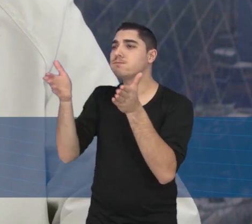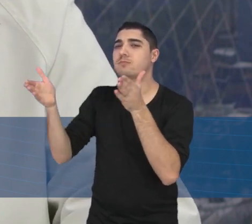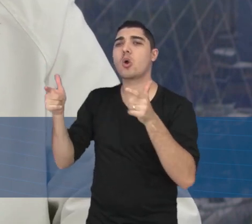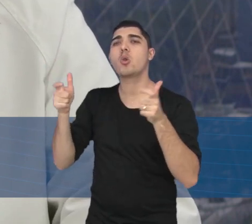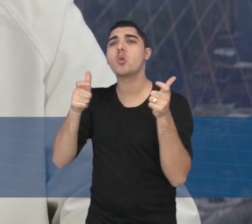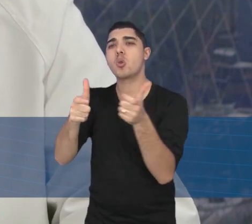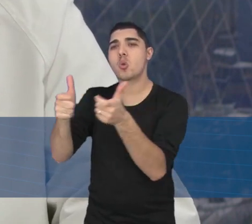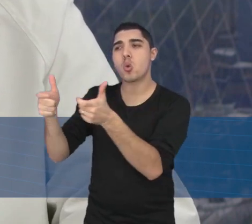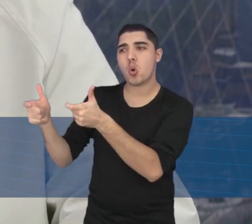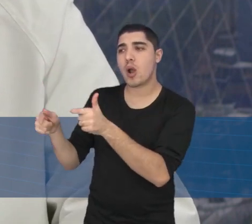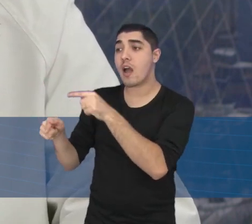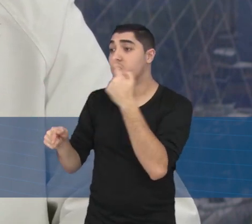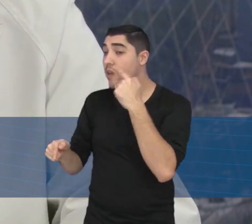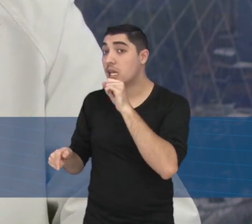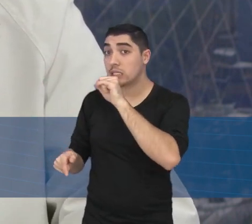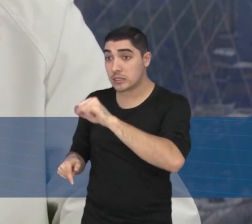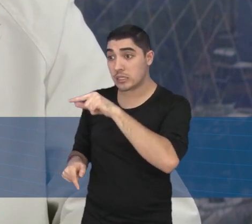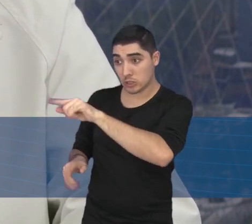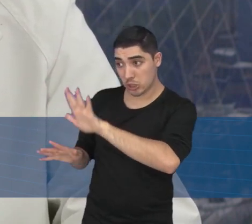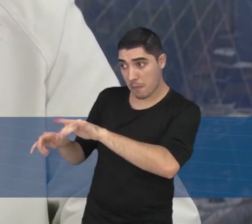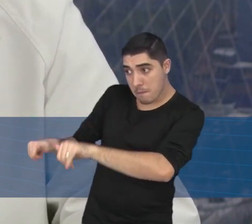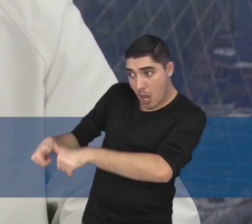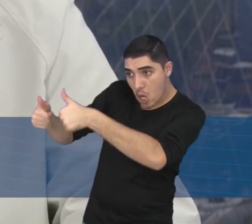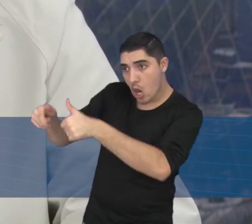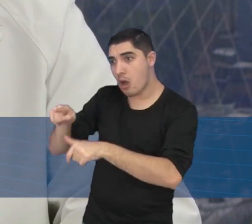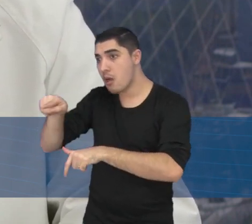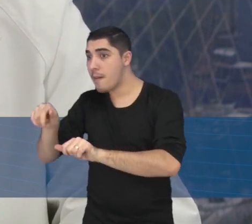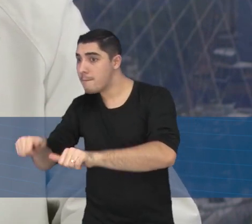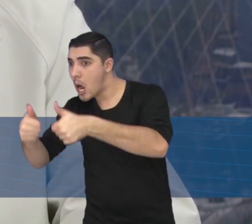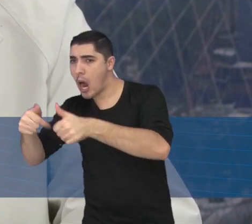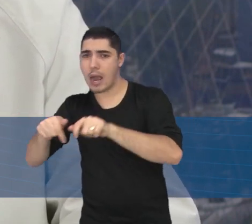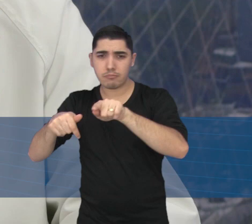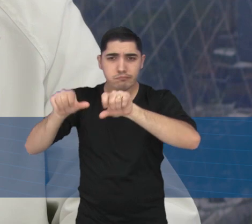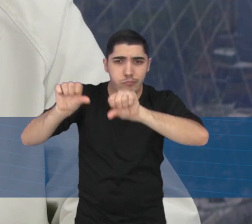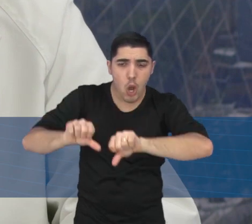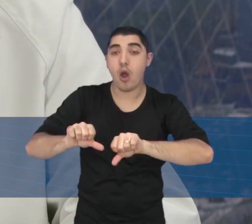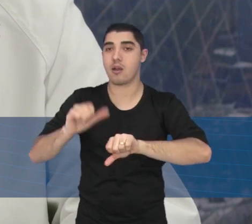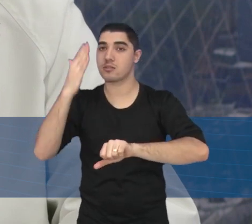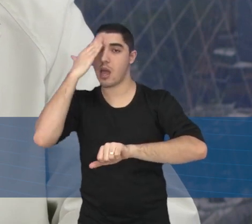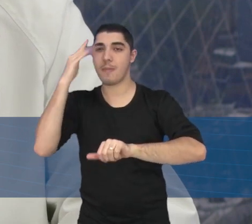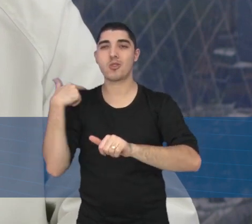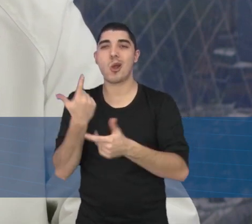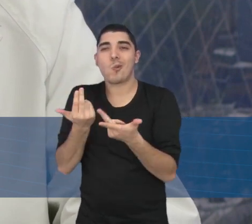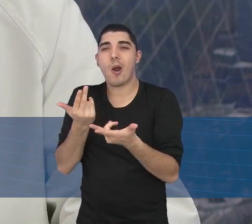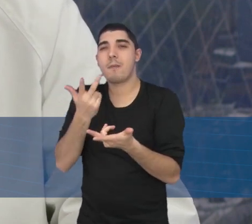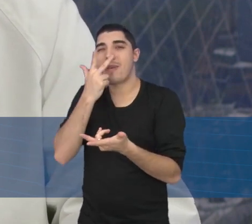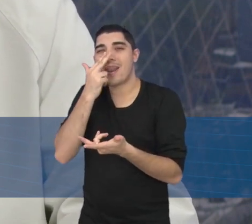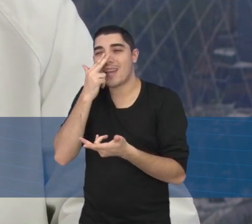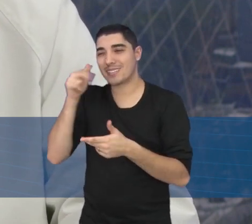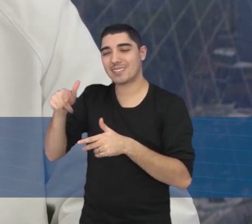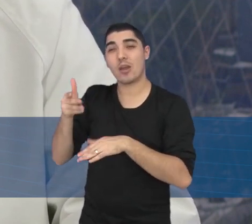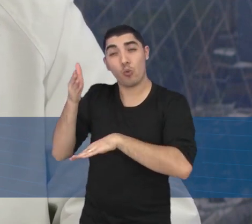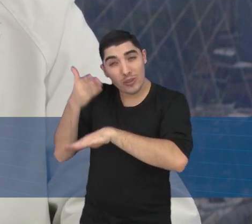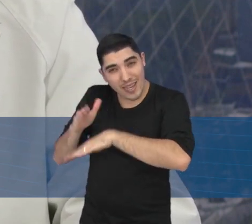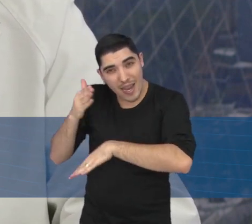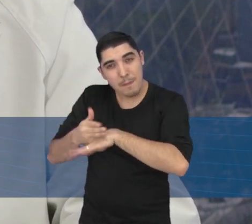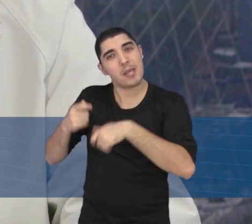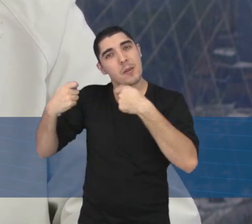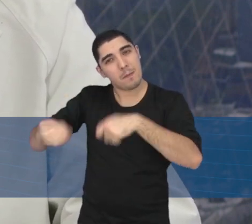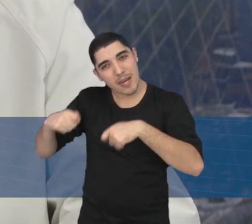repassagem, né, nesses pontos para ver o quanto que melhorou, se eles precisam de uma reciclagem. Reciclar o treinamento também.